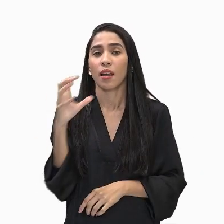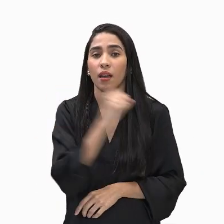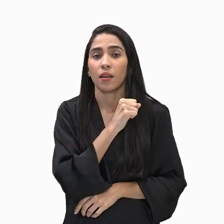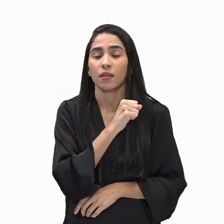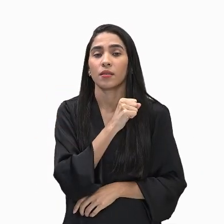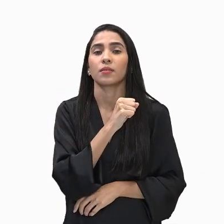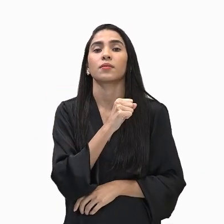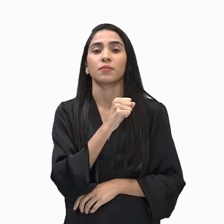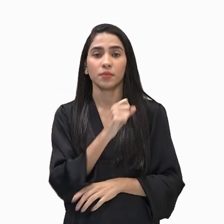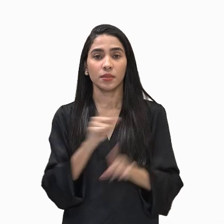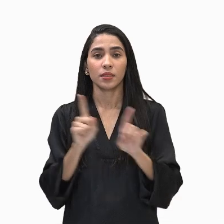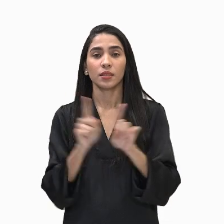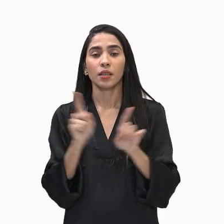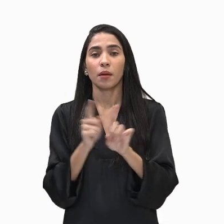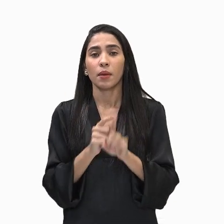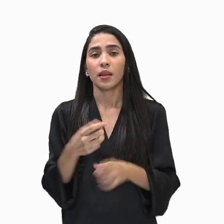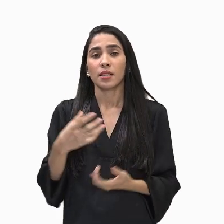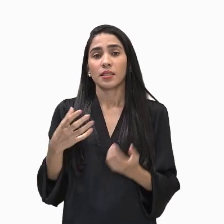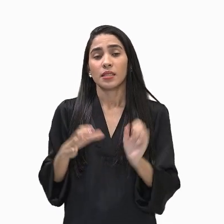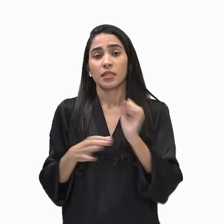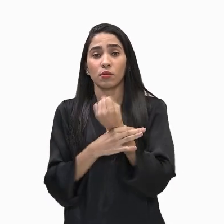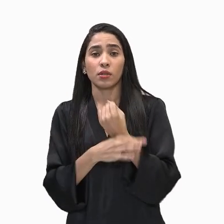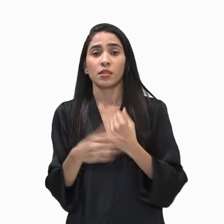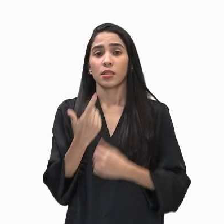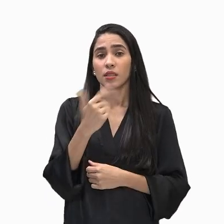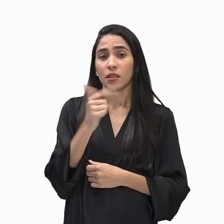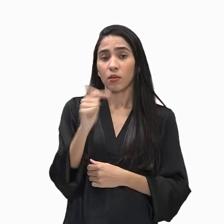volatilidade, de incerteza e de